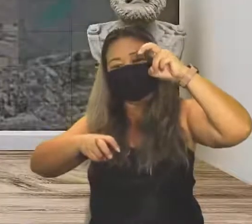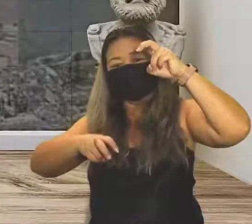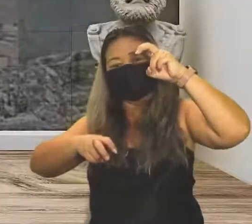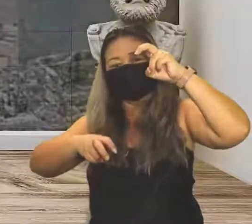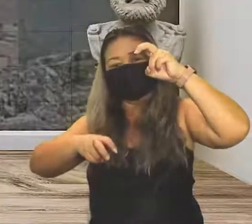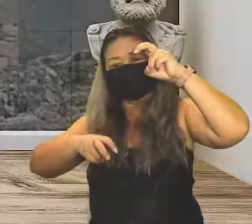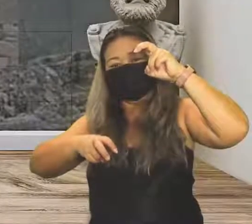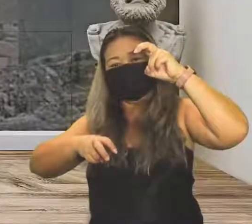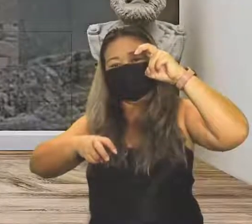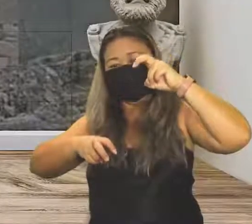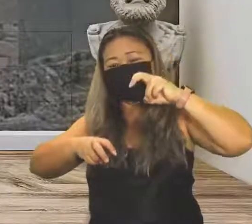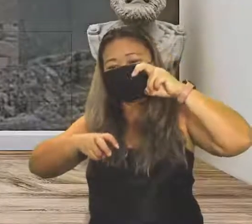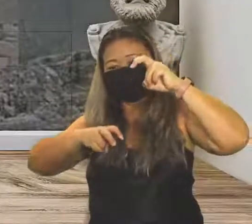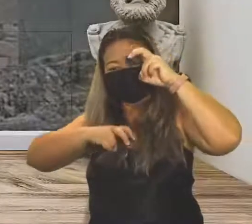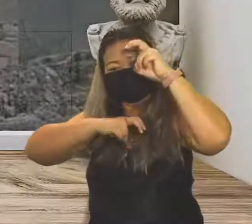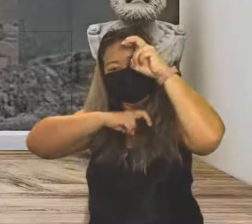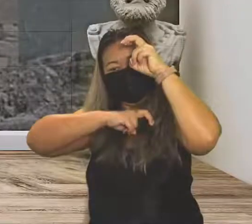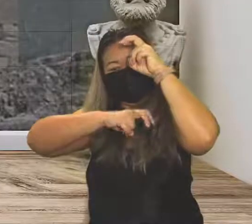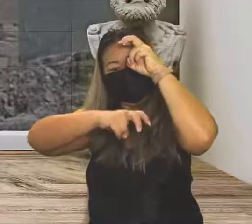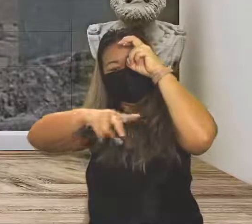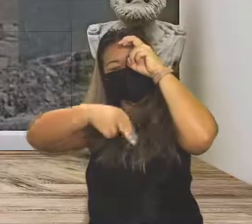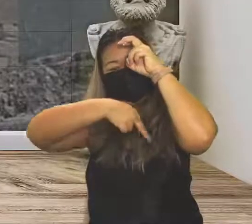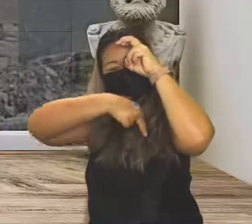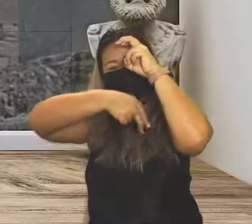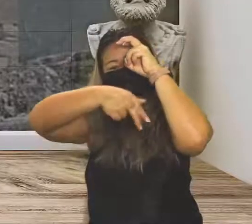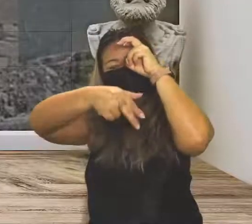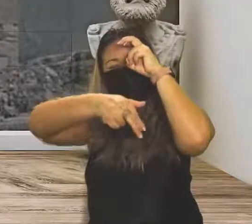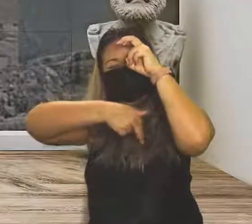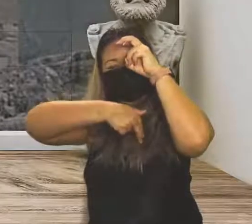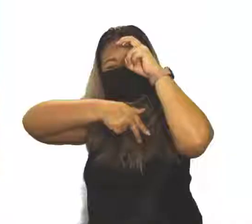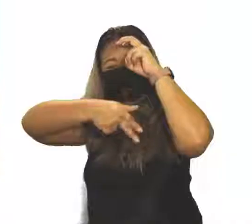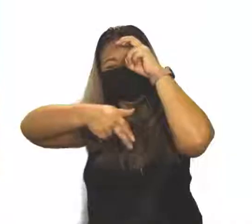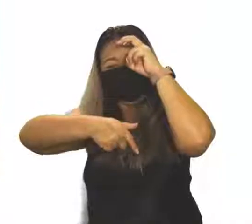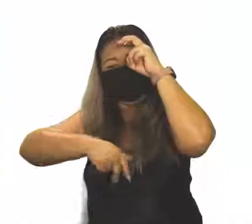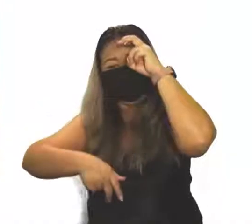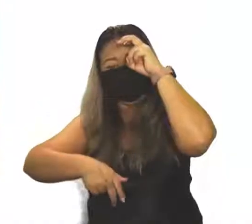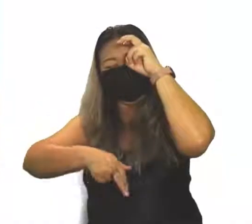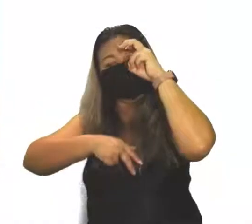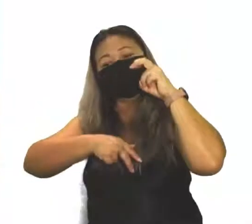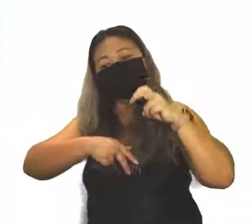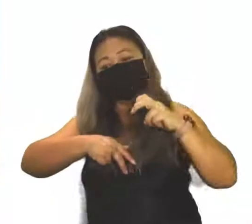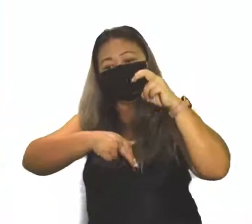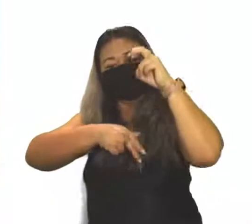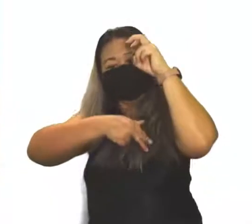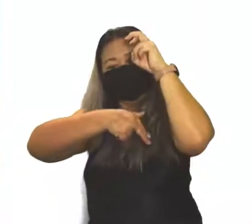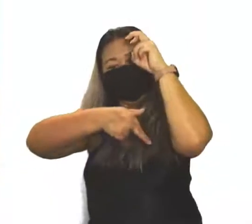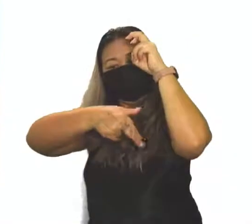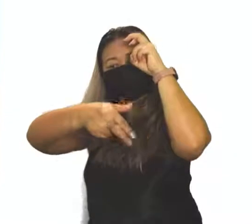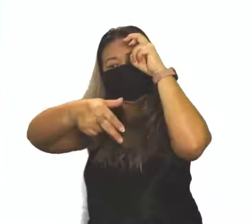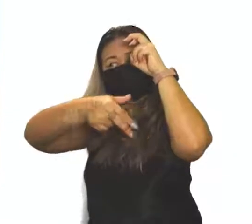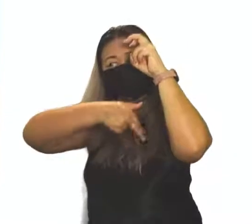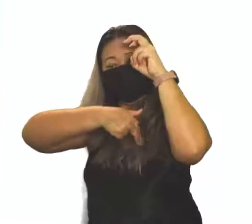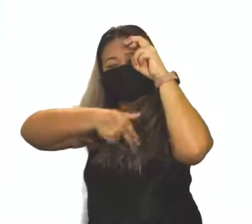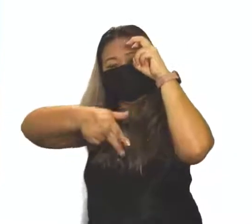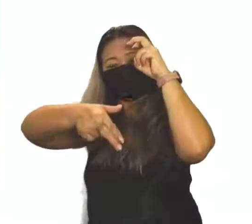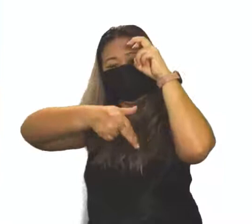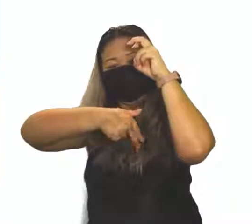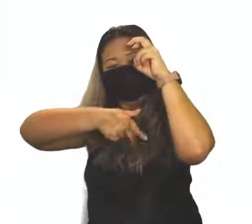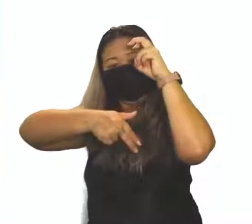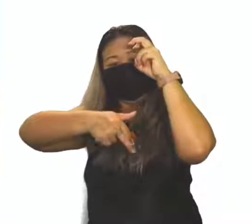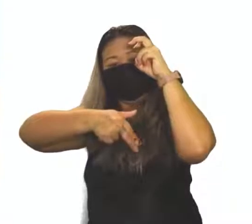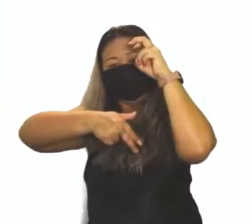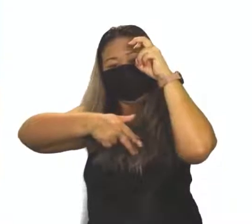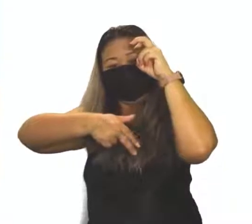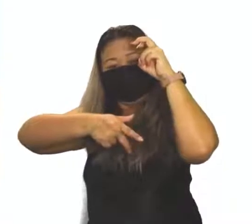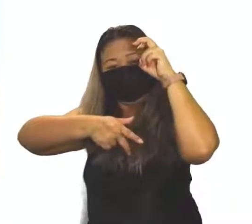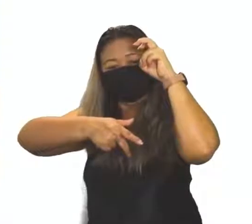que passar debaixo da escada, vamos lá ver a escada lá. Dizem que passar debaixo da escada lá,